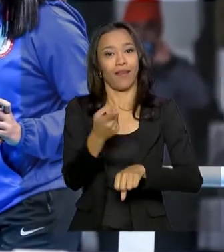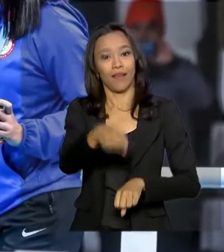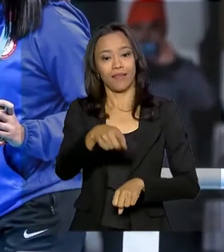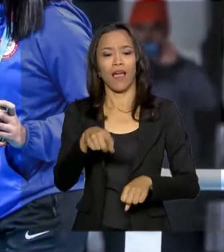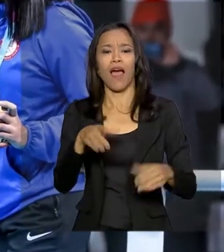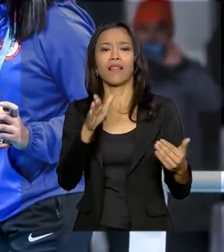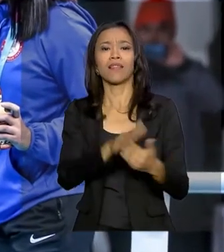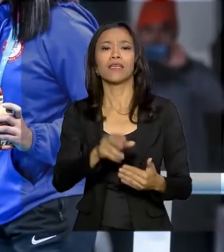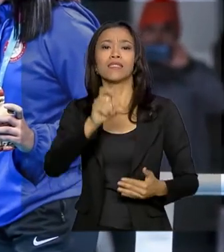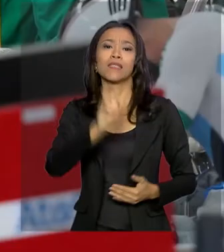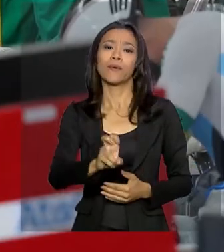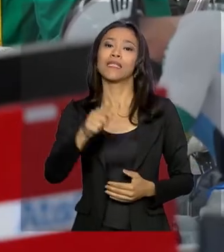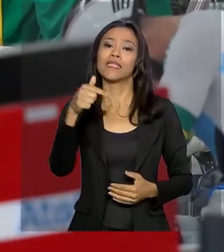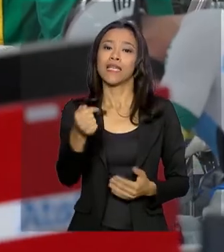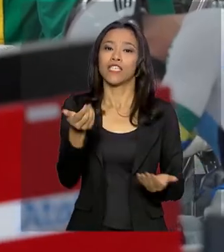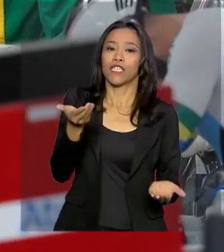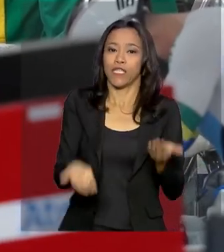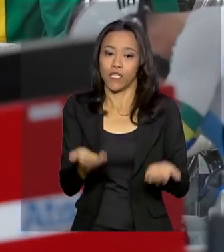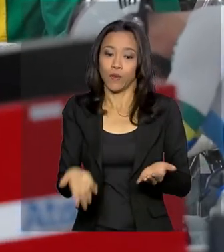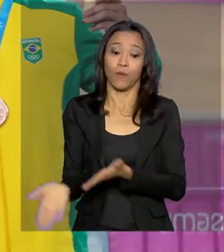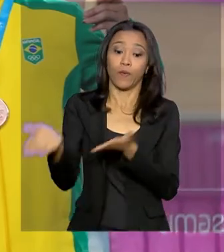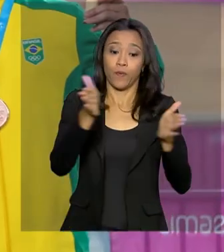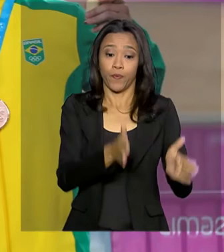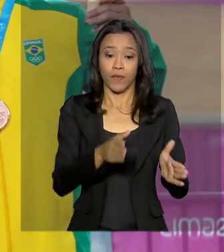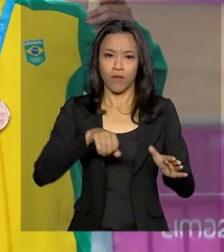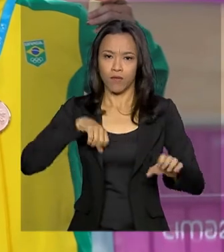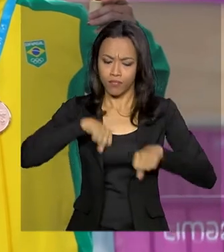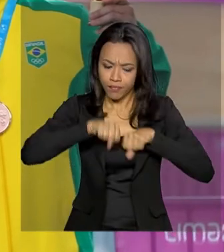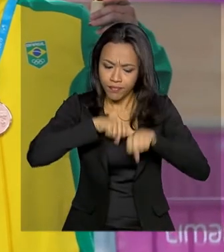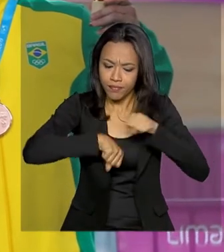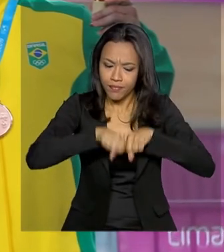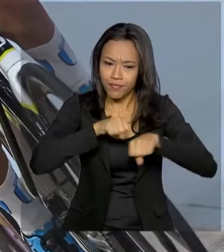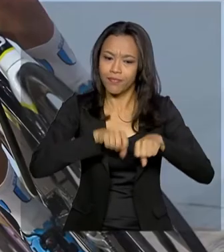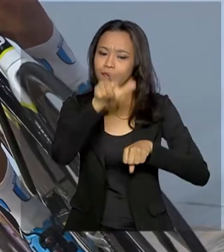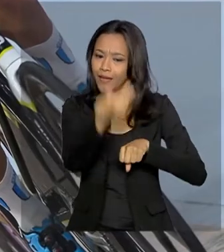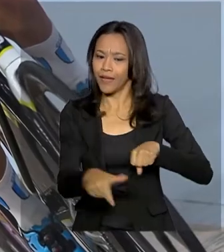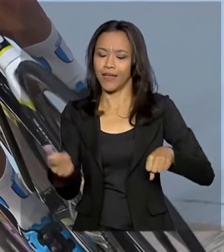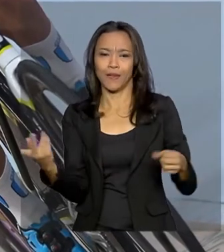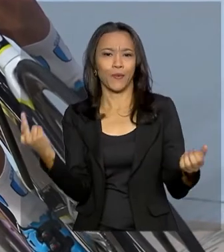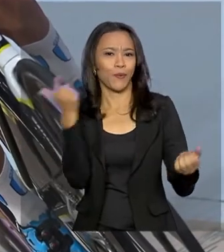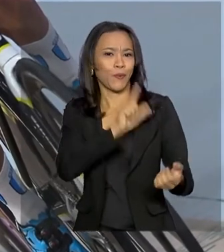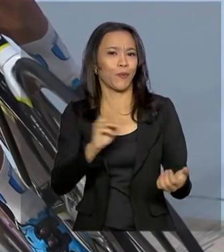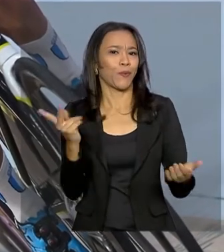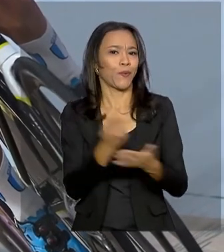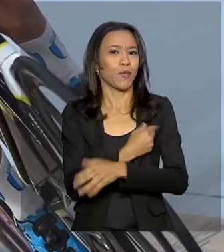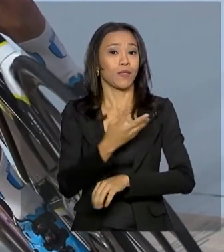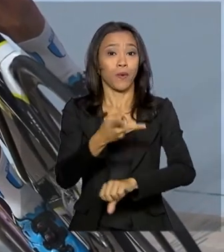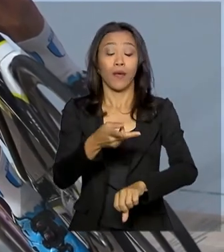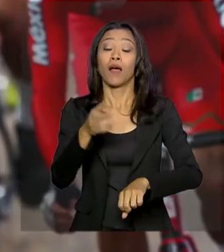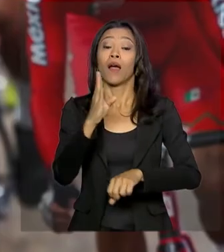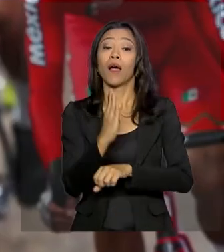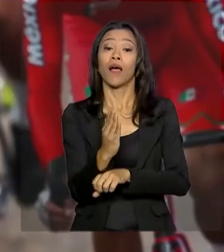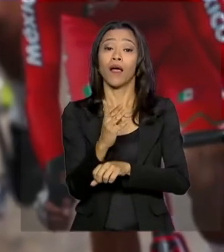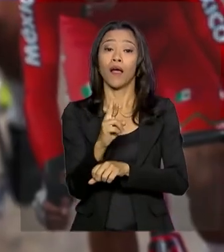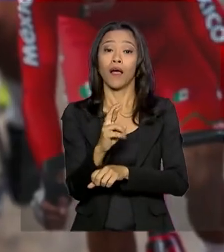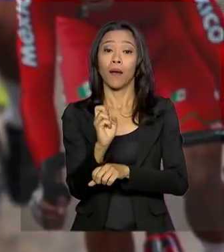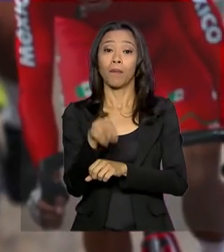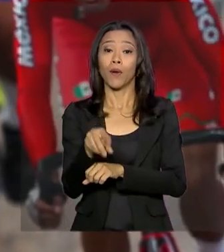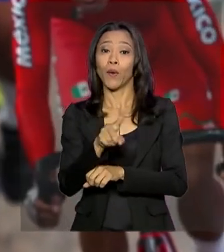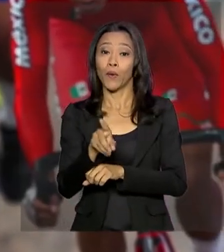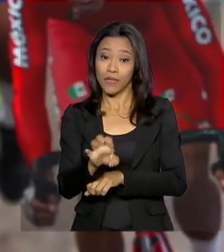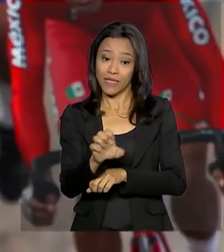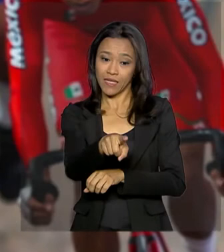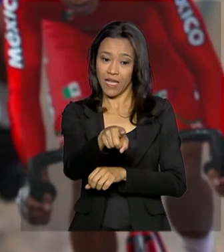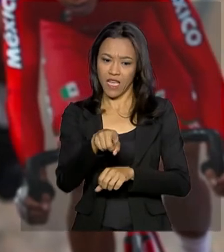57 quilos no ciclismo os brasileiros ficaram com o bronze depois que os adversários mexicanos cometeu duas